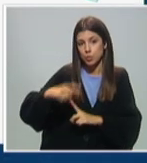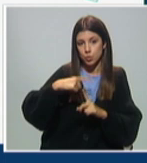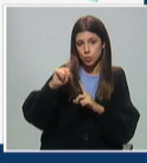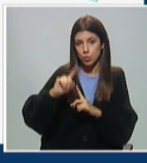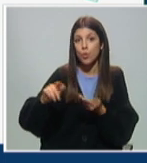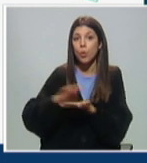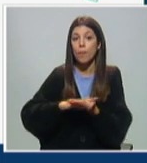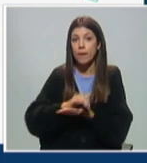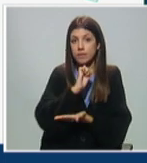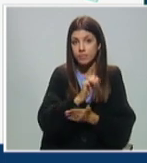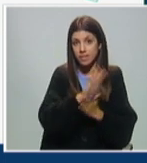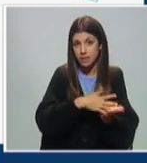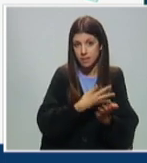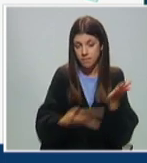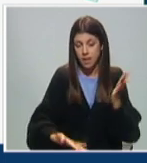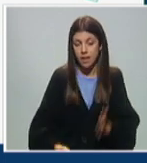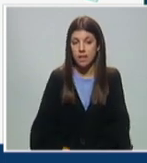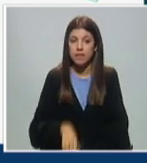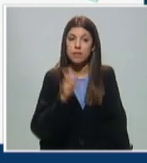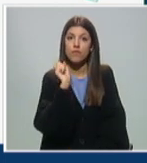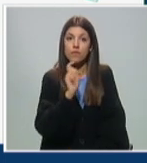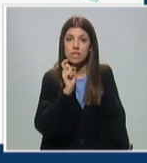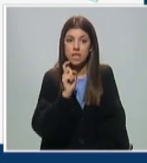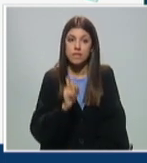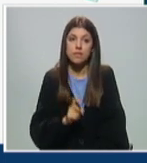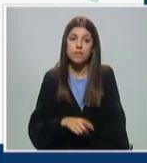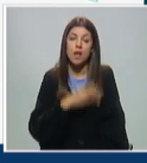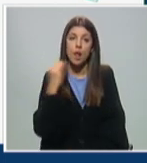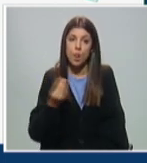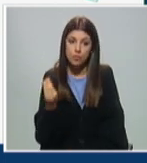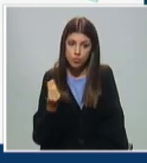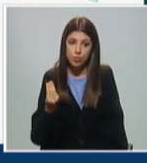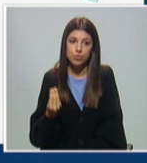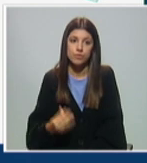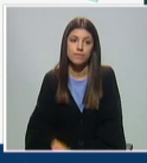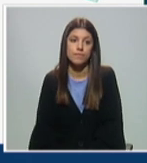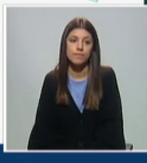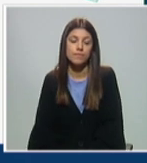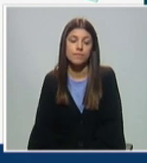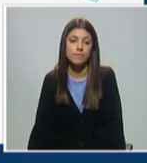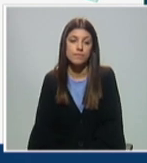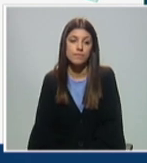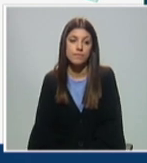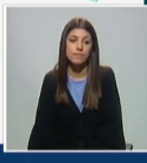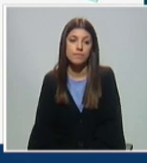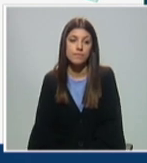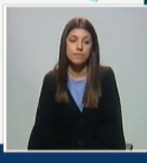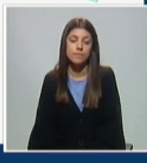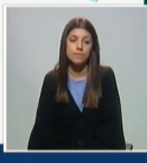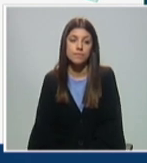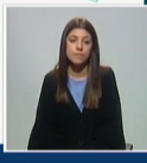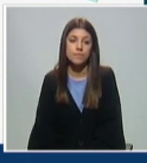deste quadro. Então, eu vou selecionar os alunos, a coluna dos